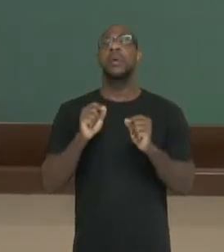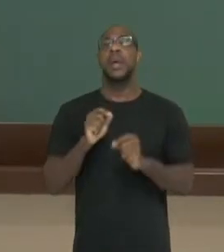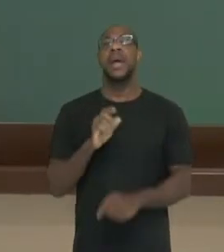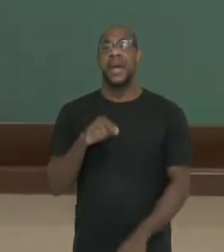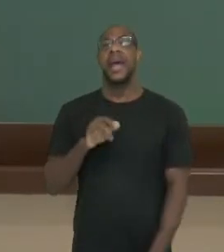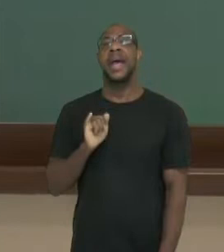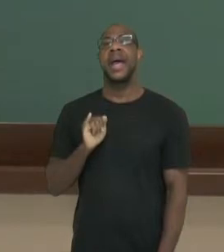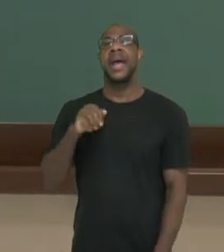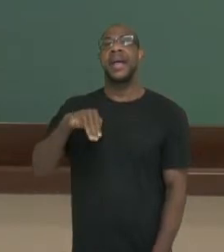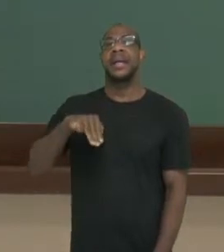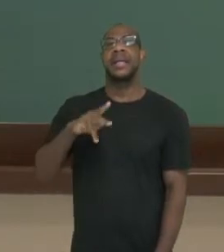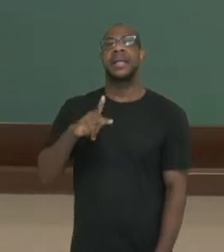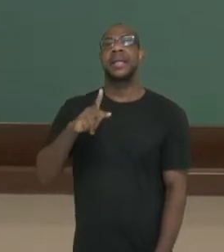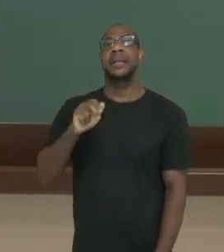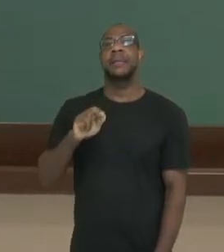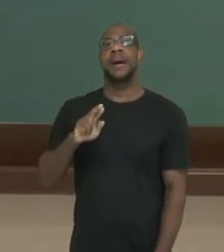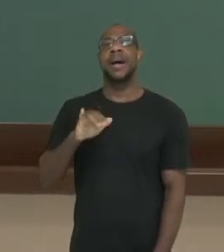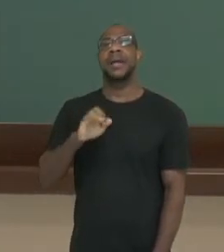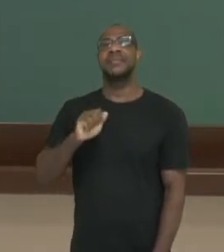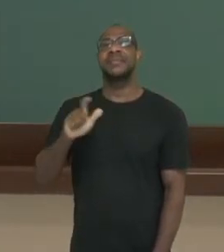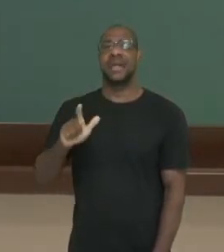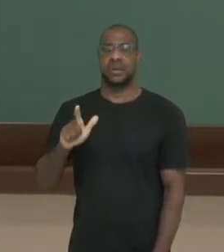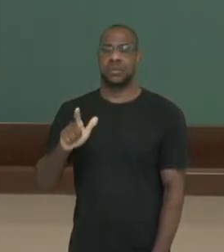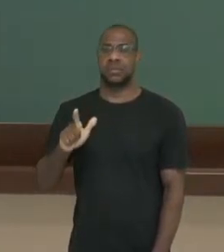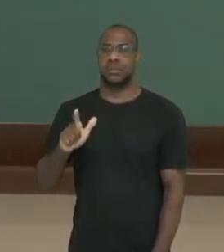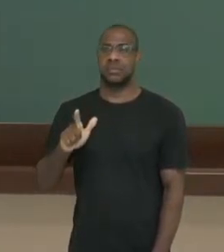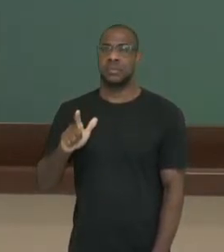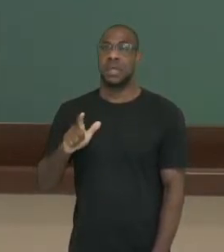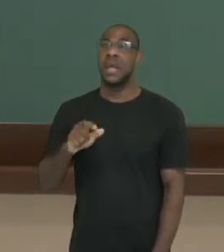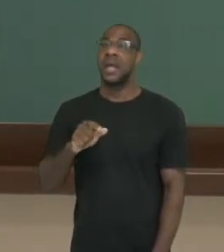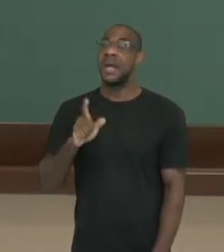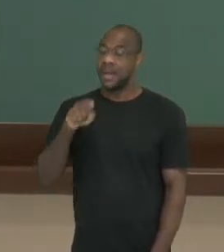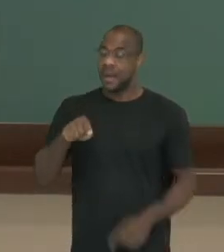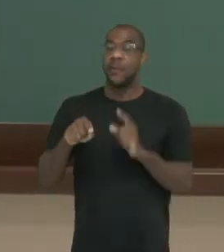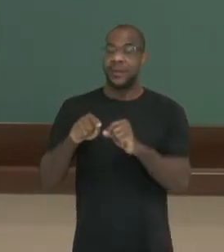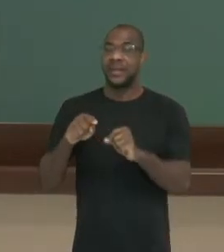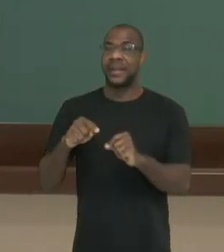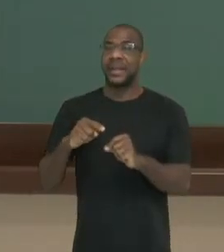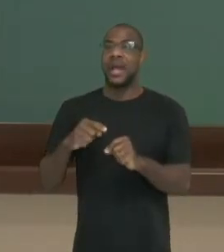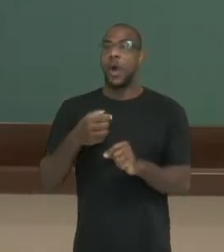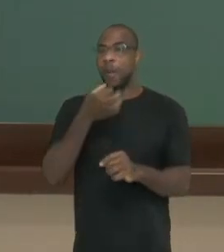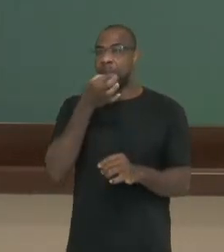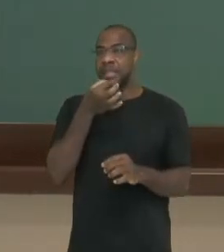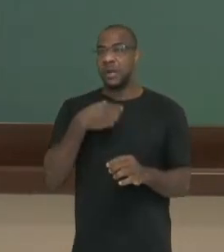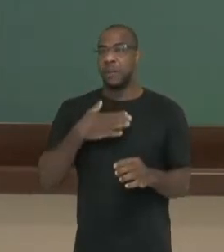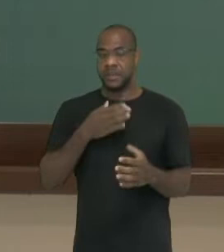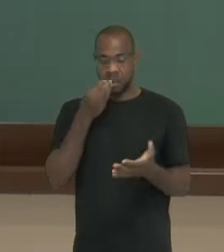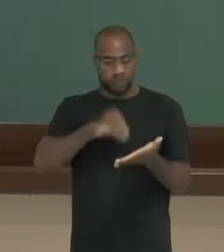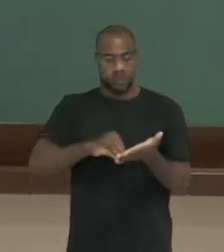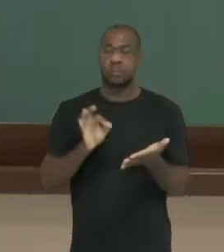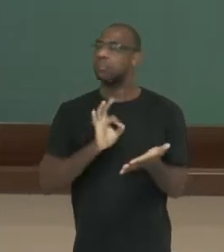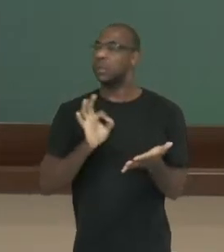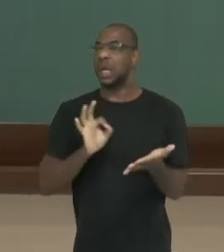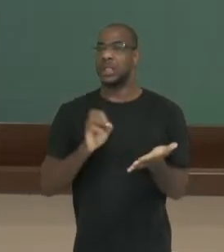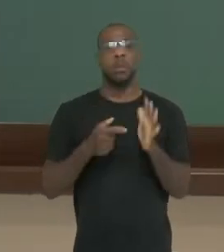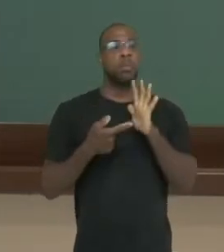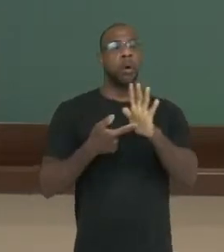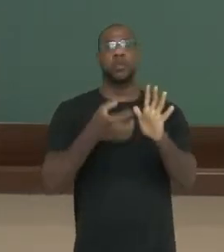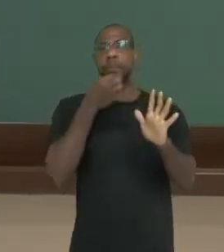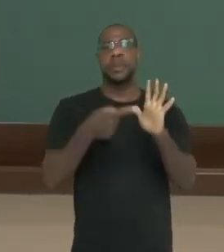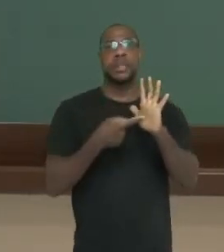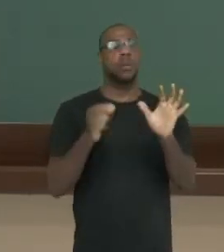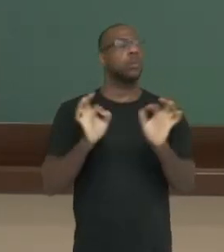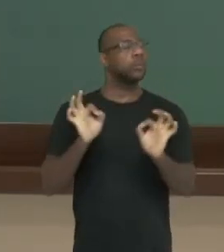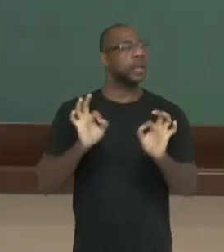sendo imparcial. Mas em que momento que a parcialidade e a imparcialidade são requisitos quando nós